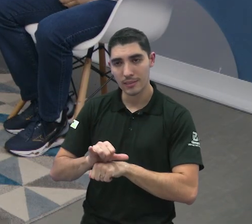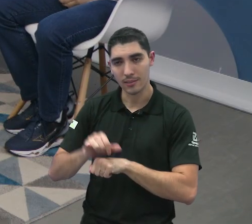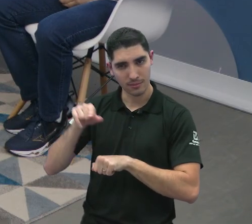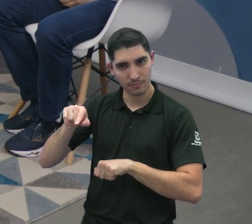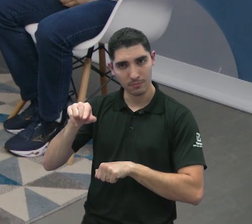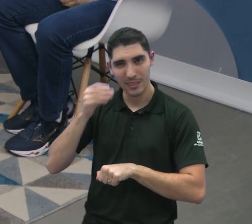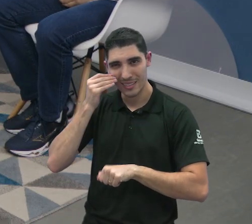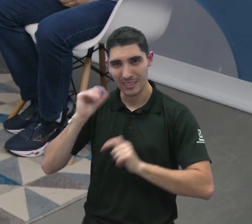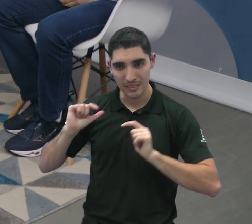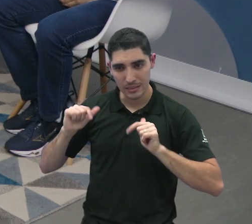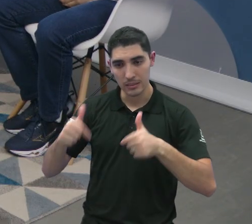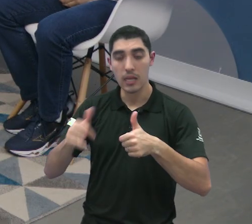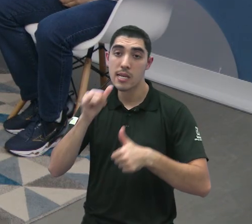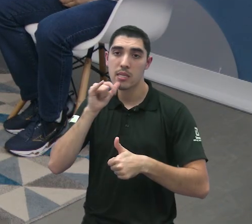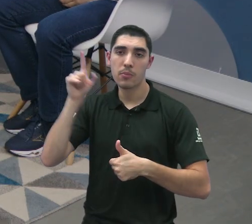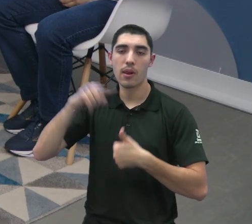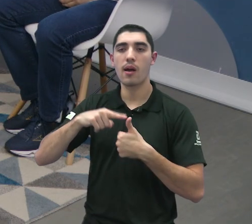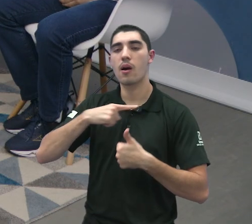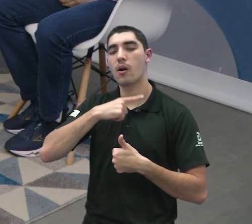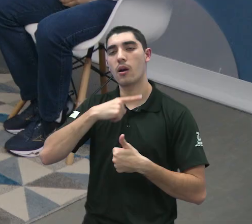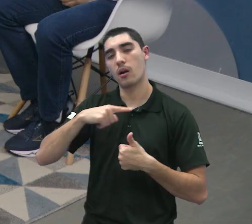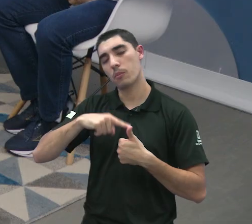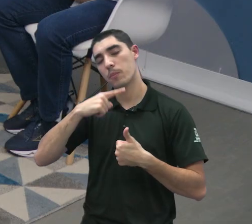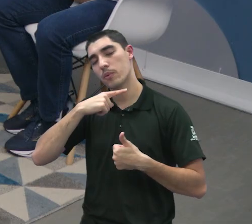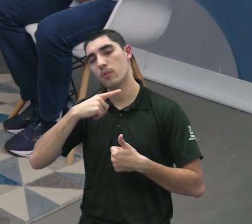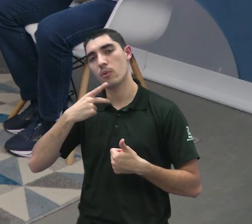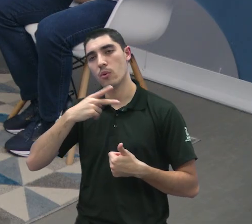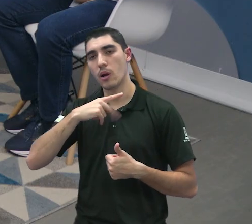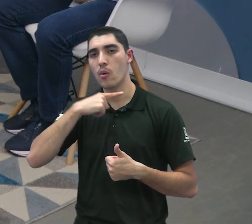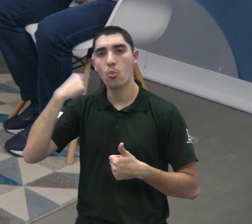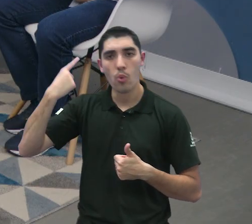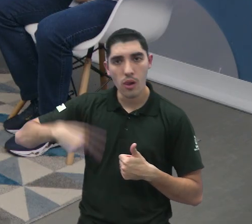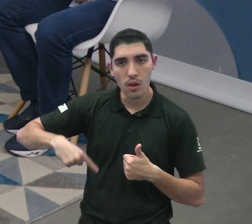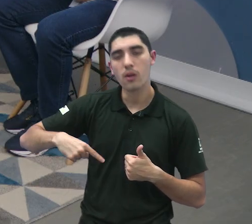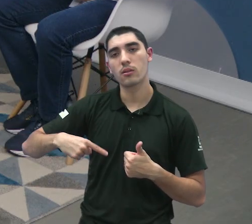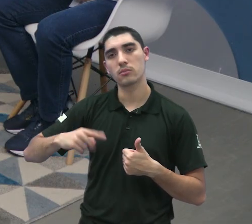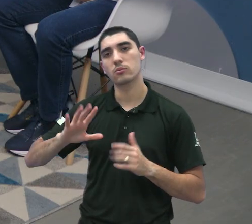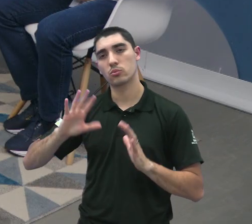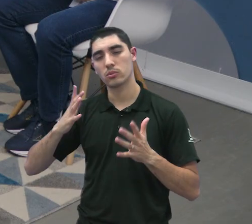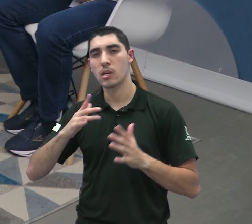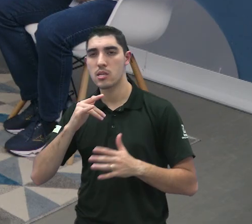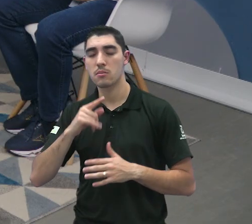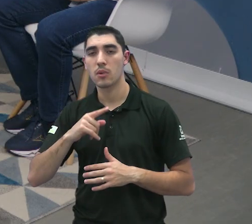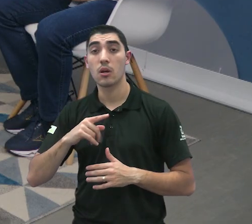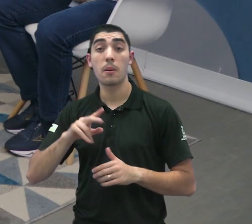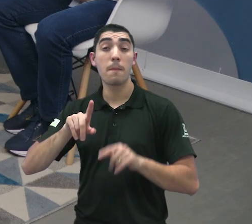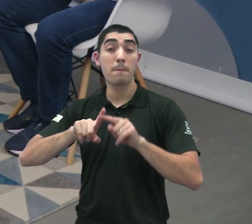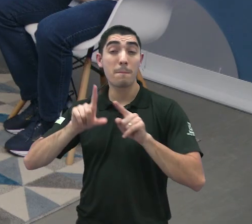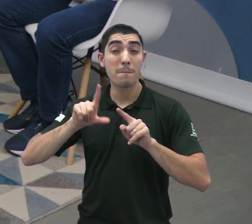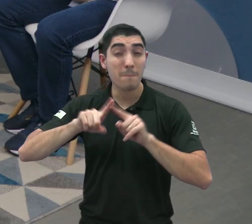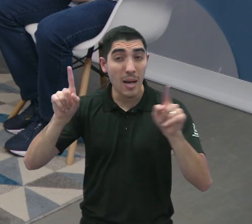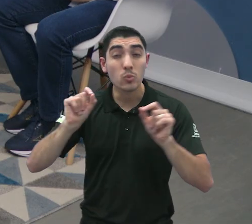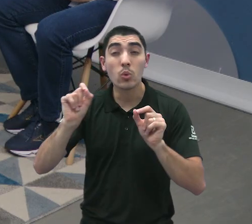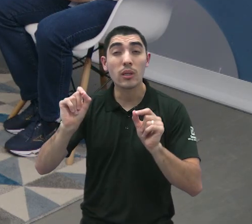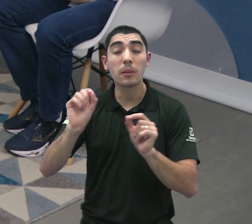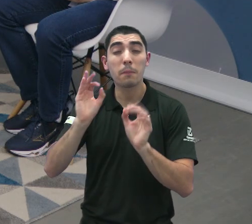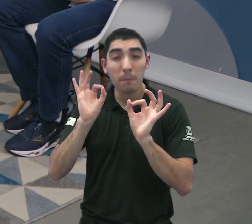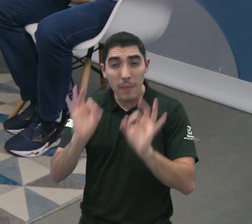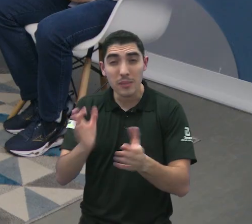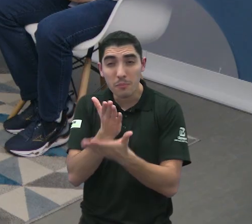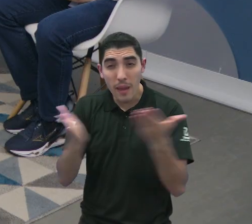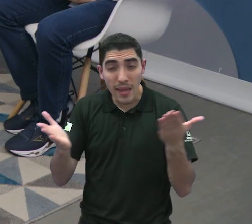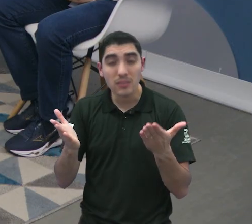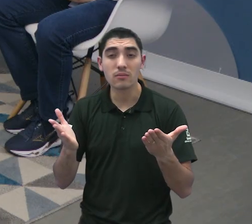está acontecendo agora na Ucrânia e também em Gaza, sim, eu acho que assim, quem perde no final é a paz, quem perde no final é o